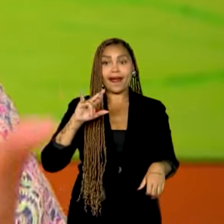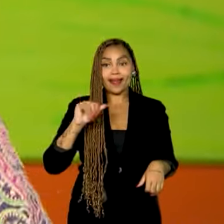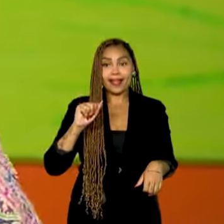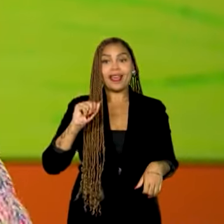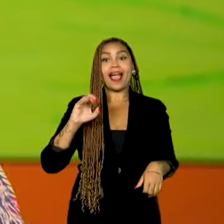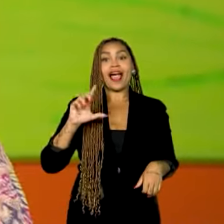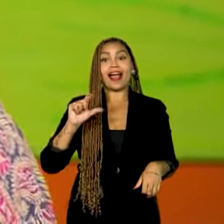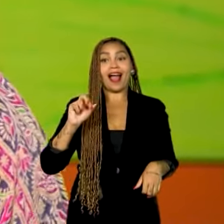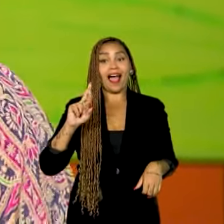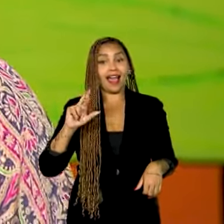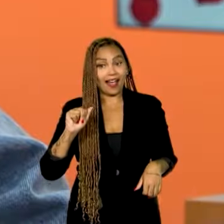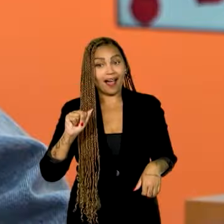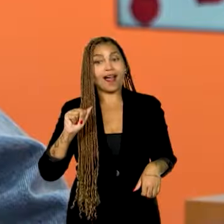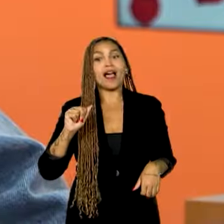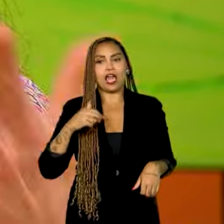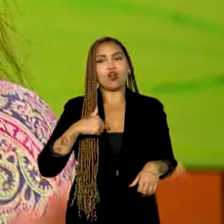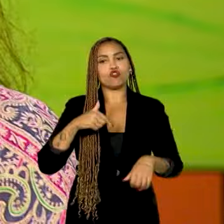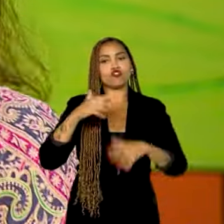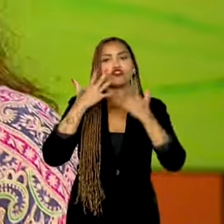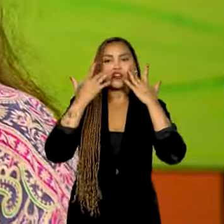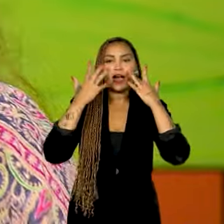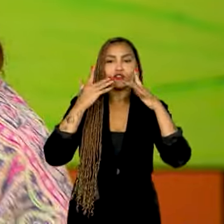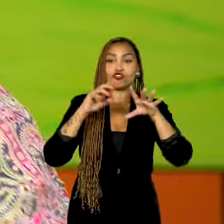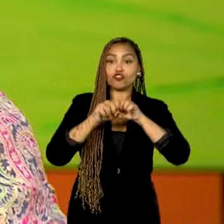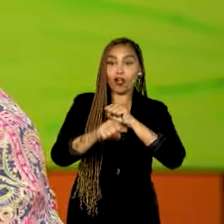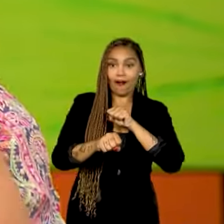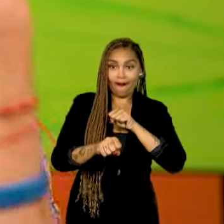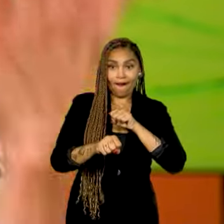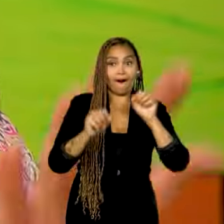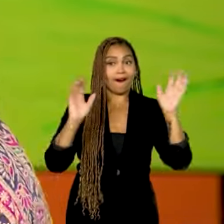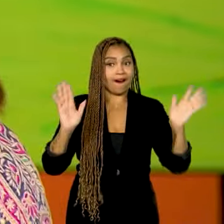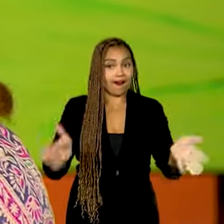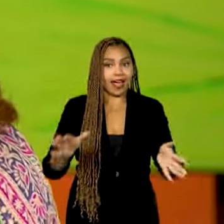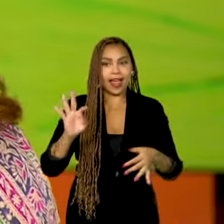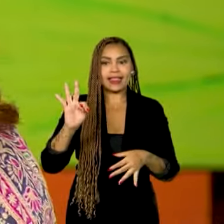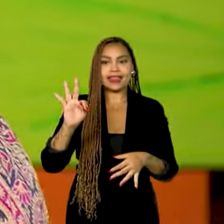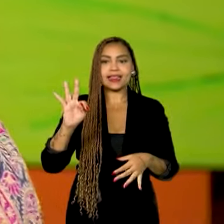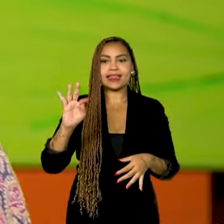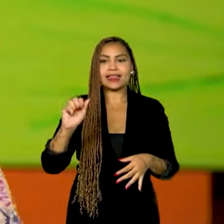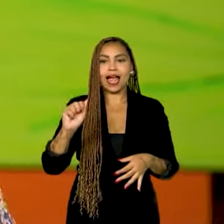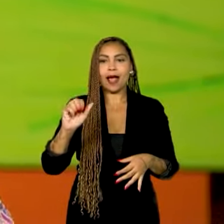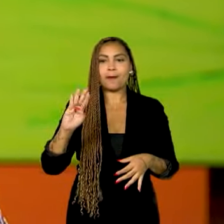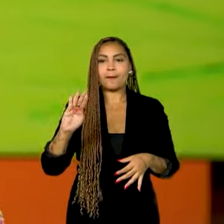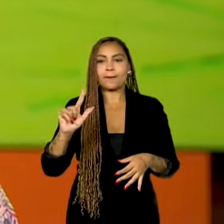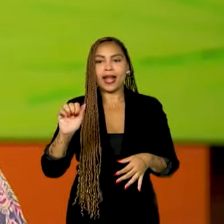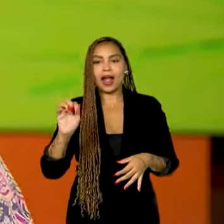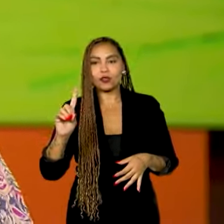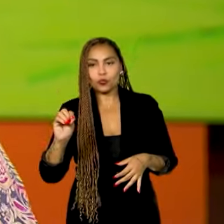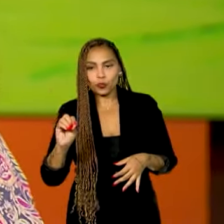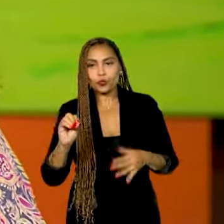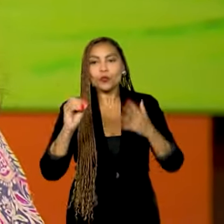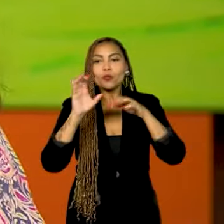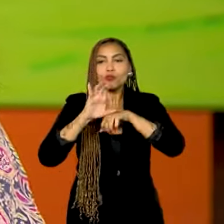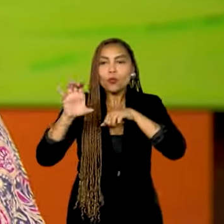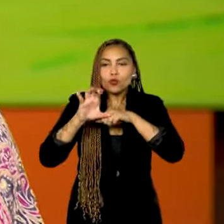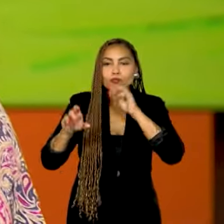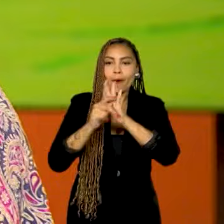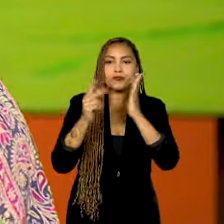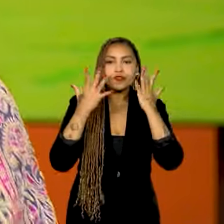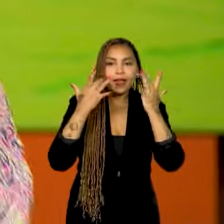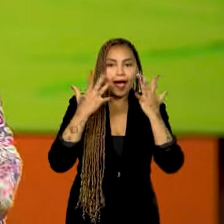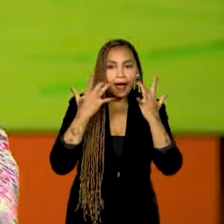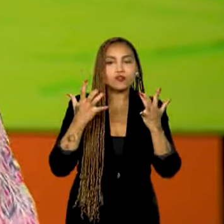fiz tablado. Eu também. Maria Clara, com aqueles, né, aquela dramaturgia linda de peças